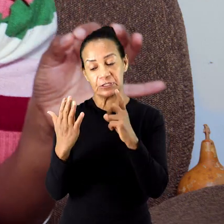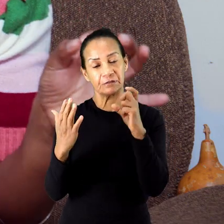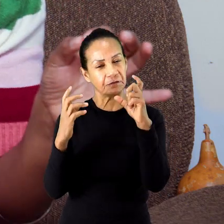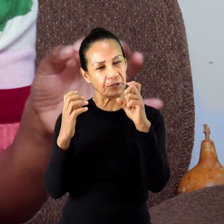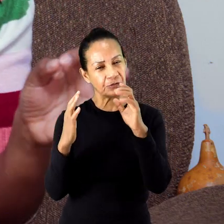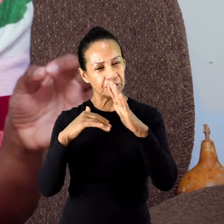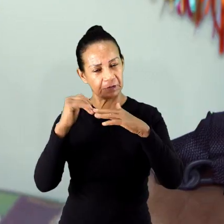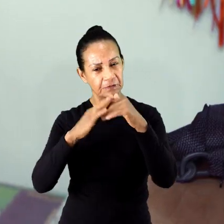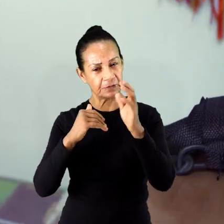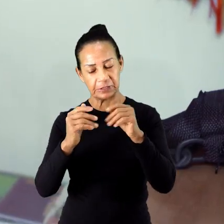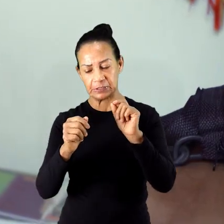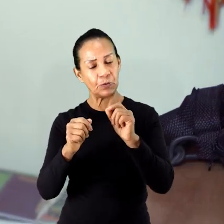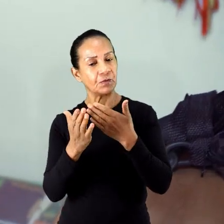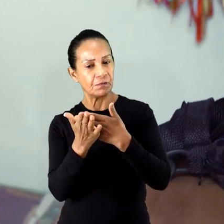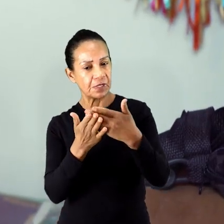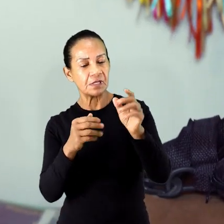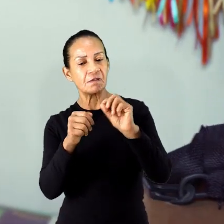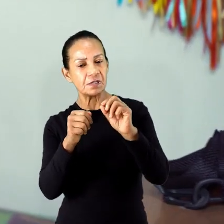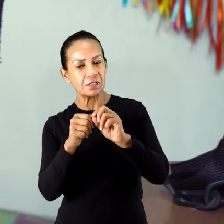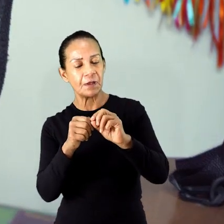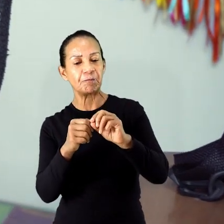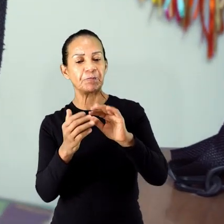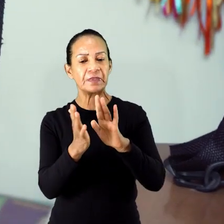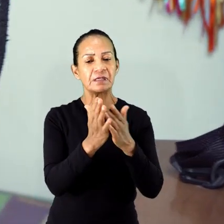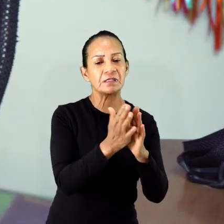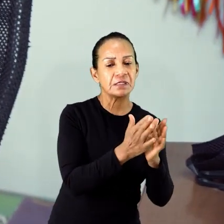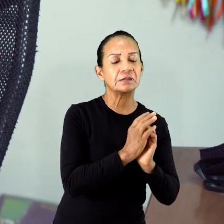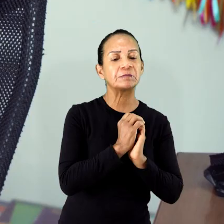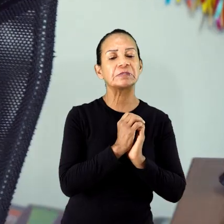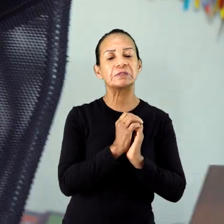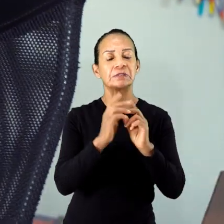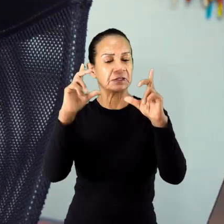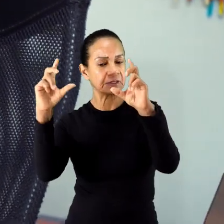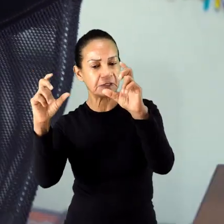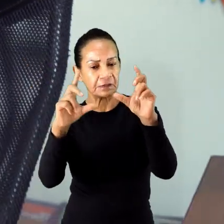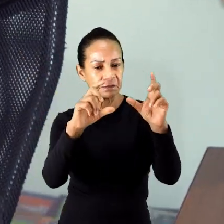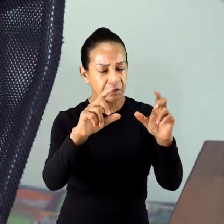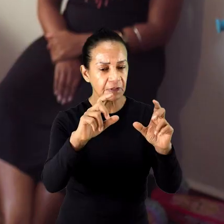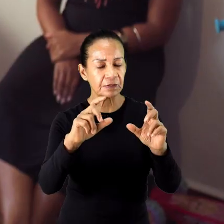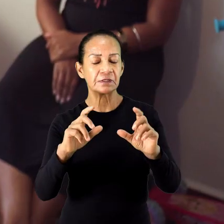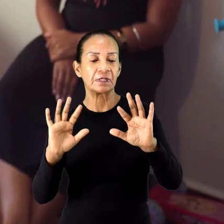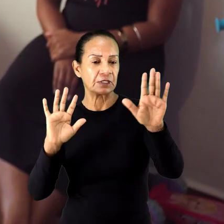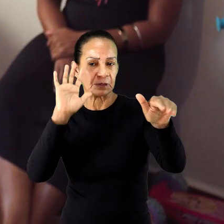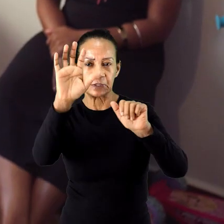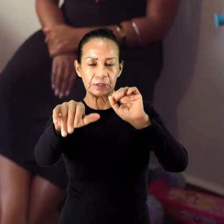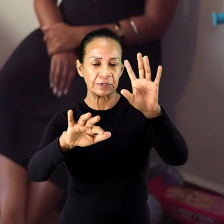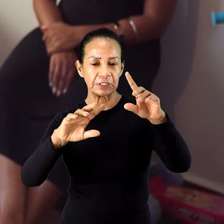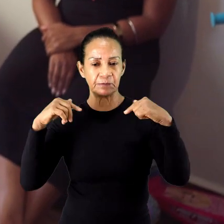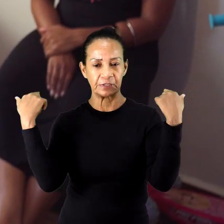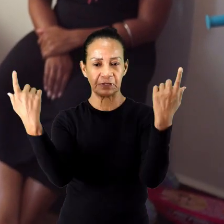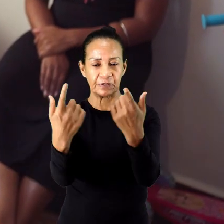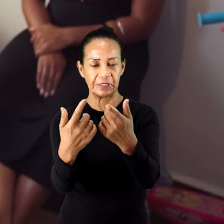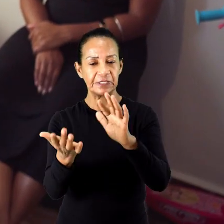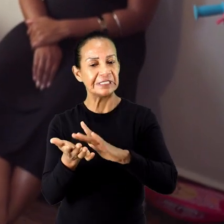fotos profissionais. Então a gente começa a fazer isso. Vamos fazer samba para pagar o fotógrafo para tirar fotos da gente também. Então a gente pega a nossa roda de